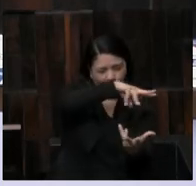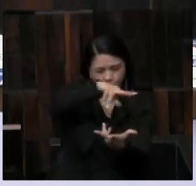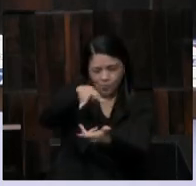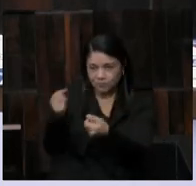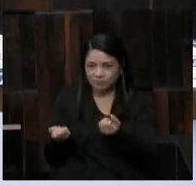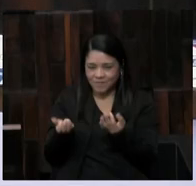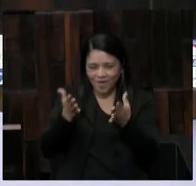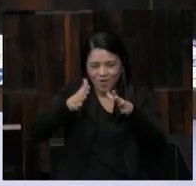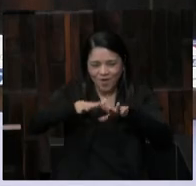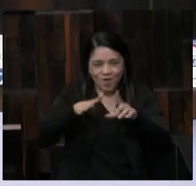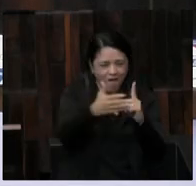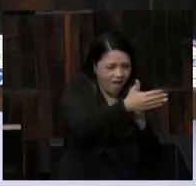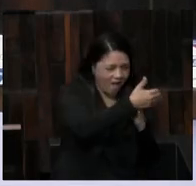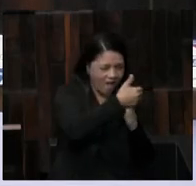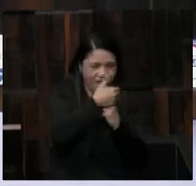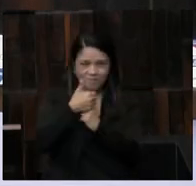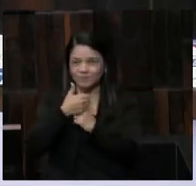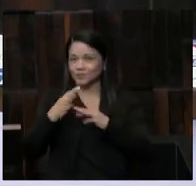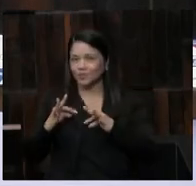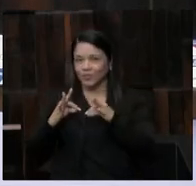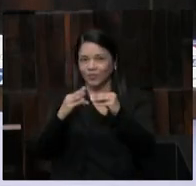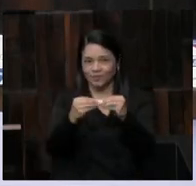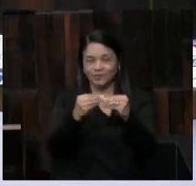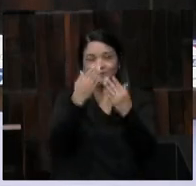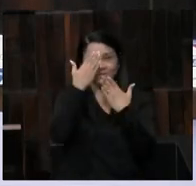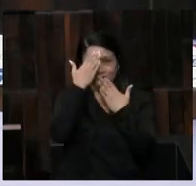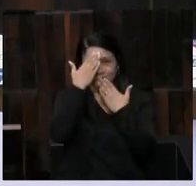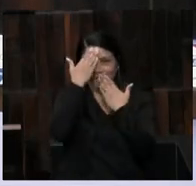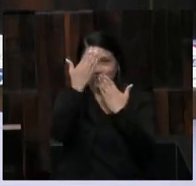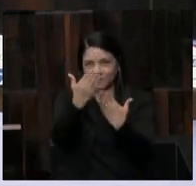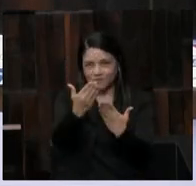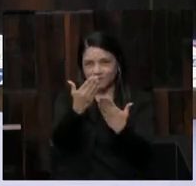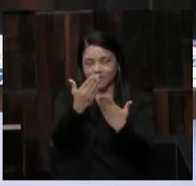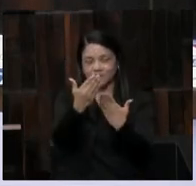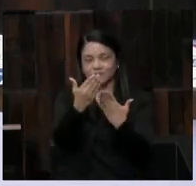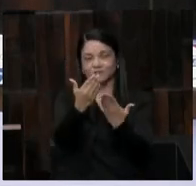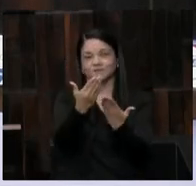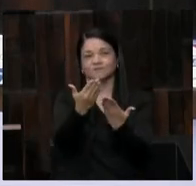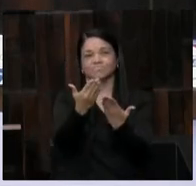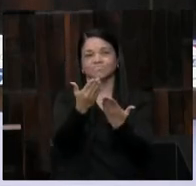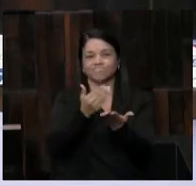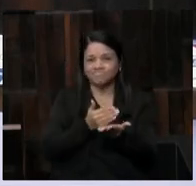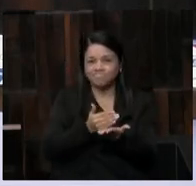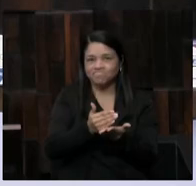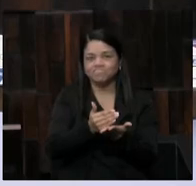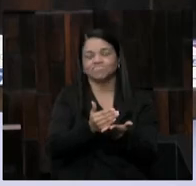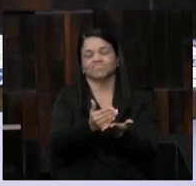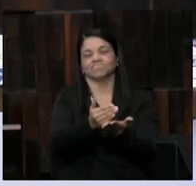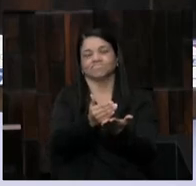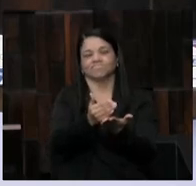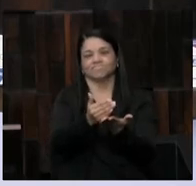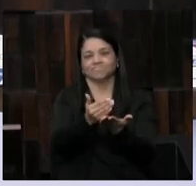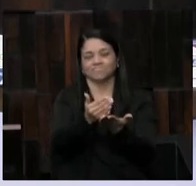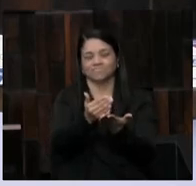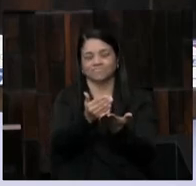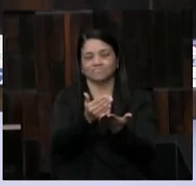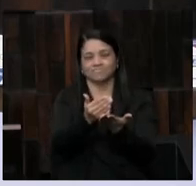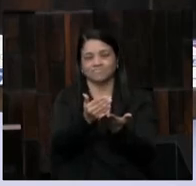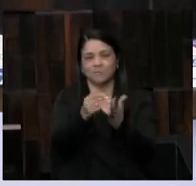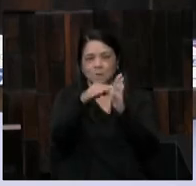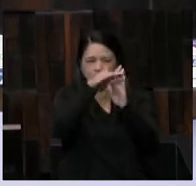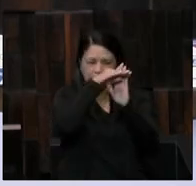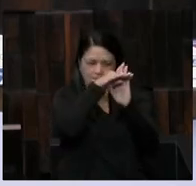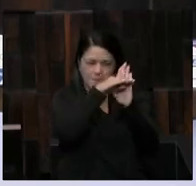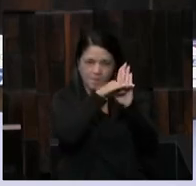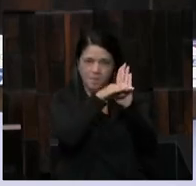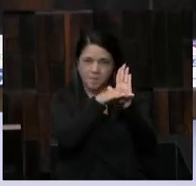e acolhedor para todos. Muito obrigada. E damos seguimento aqui à nossa